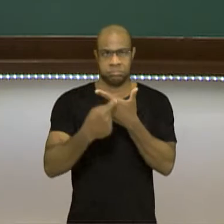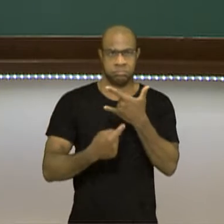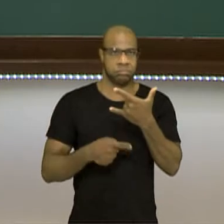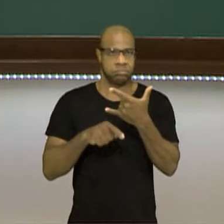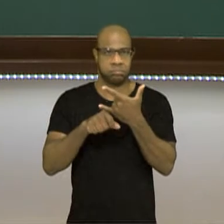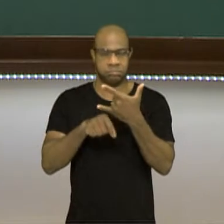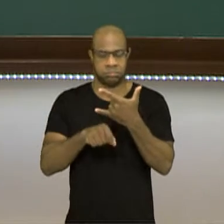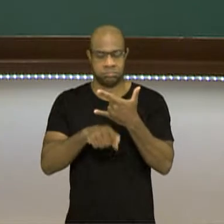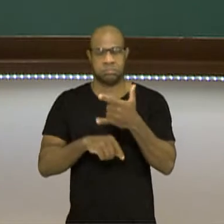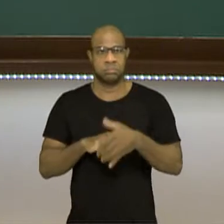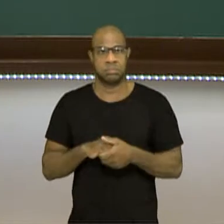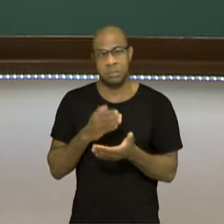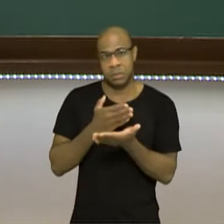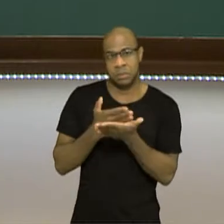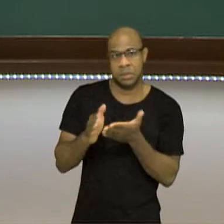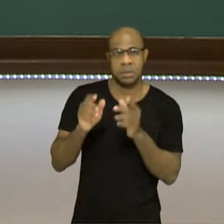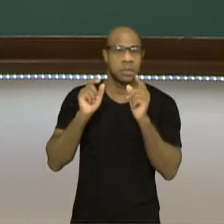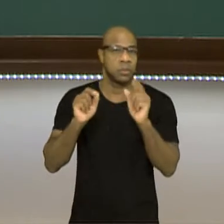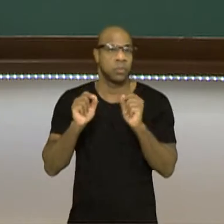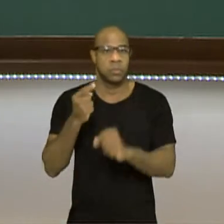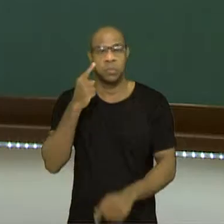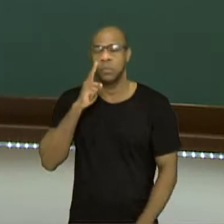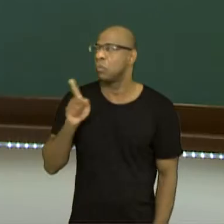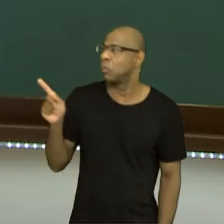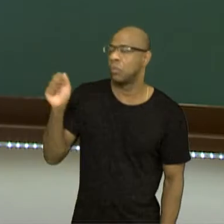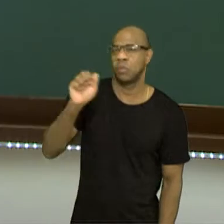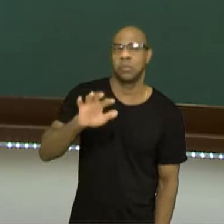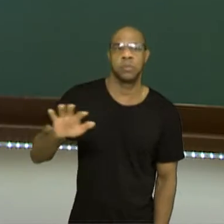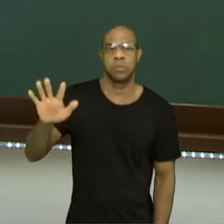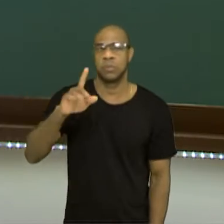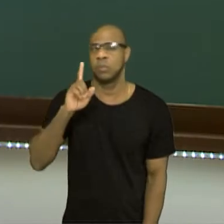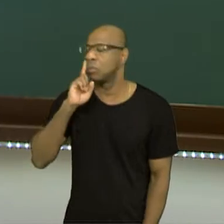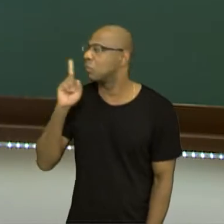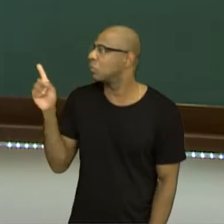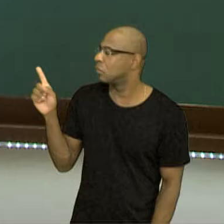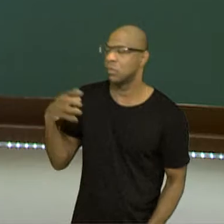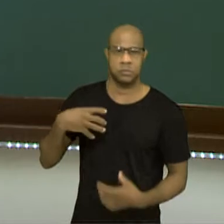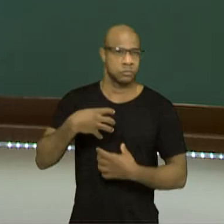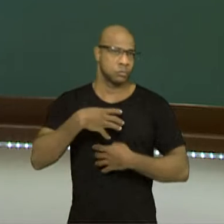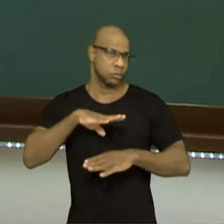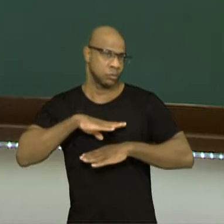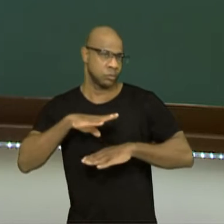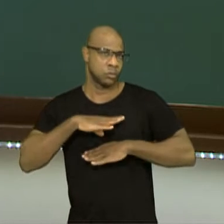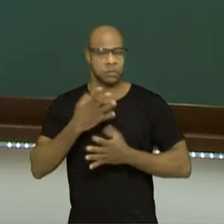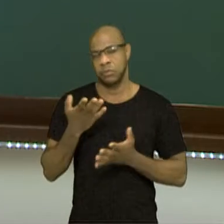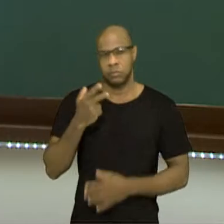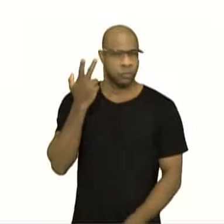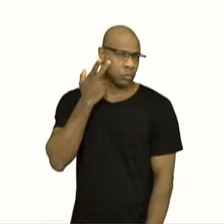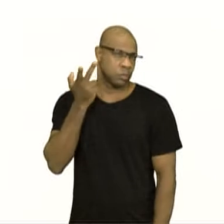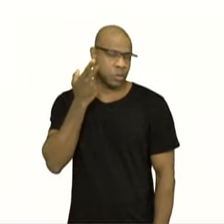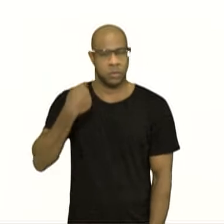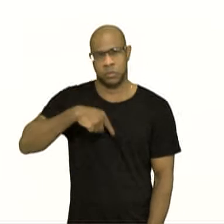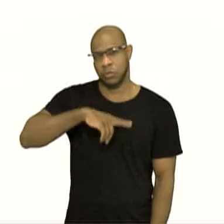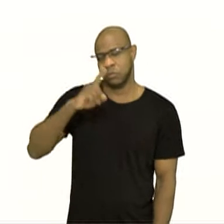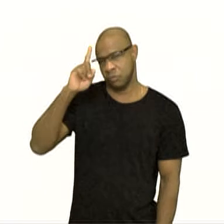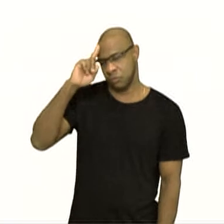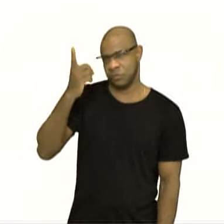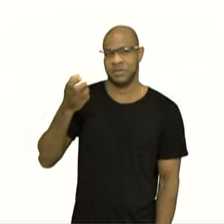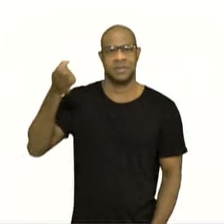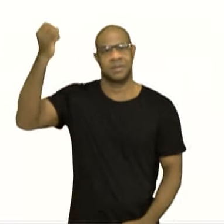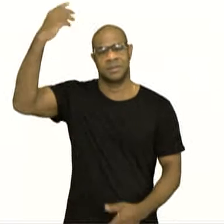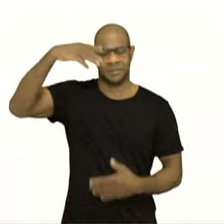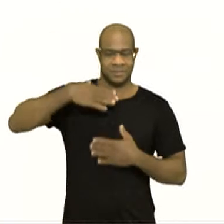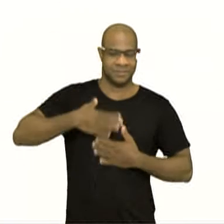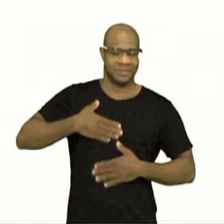então, vamos dar uma olhada aqui nesta imagem, né? Uma cena, uma situação comum no nosso dia a dia. Um banho. Qual